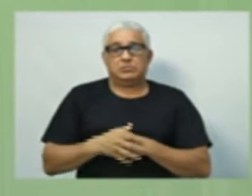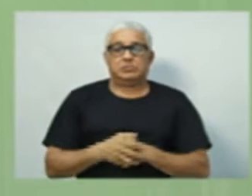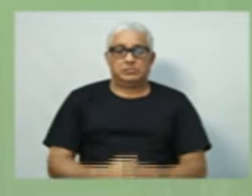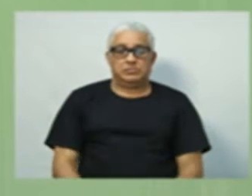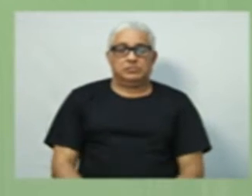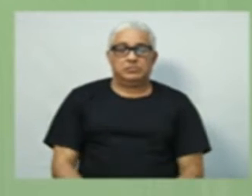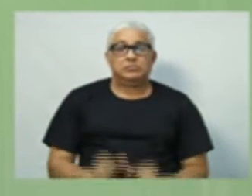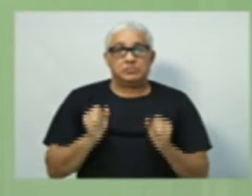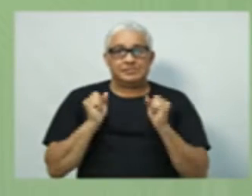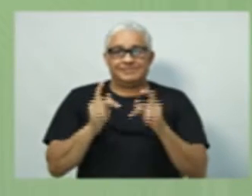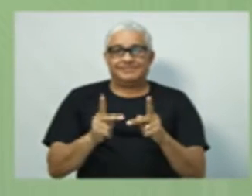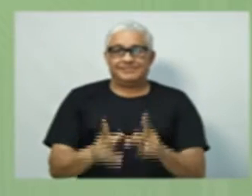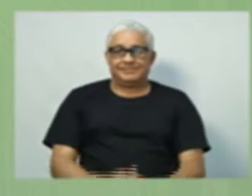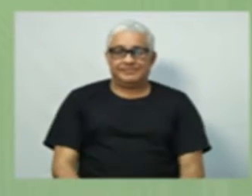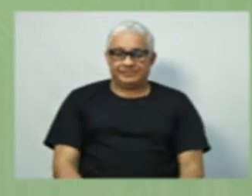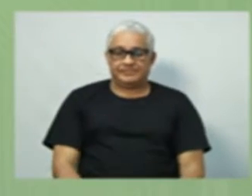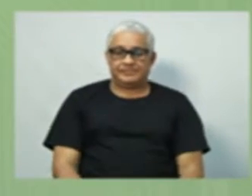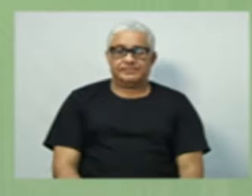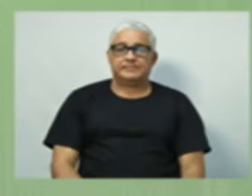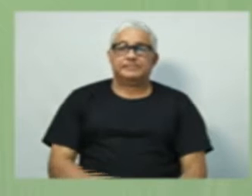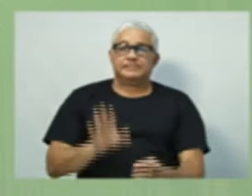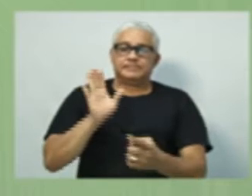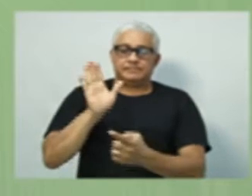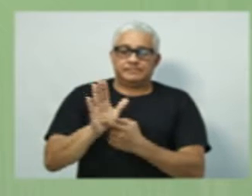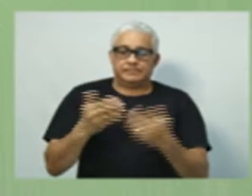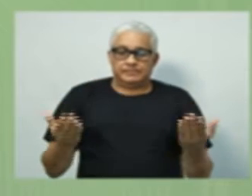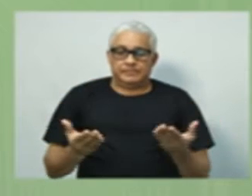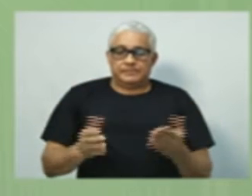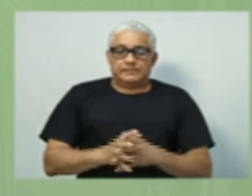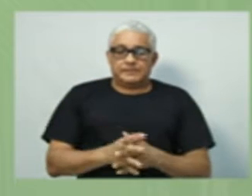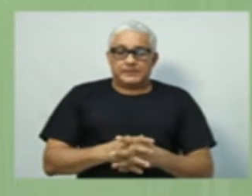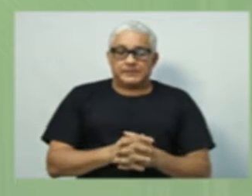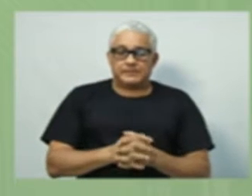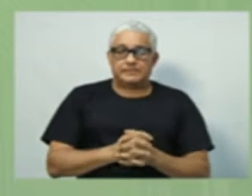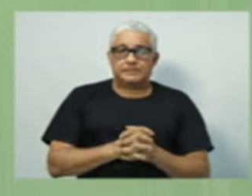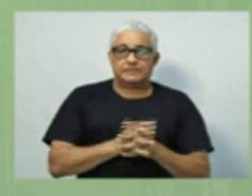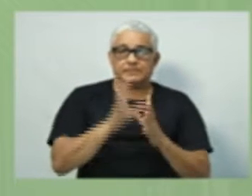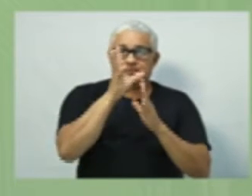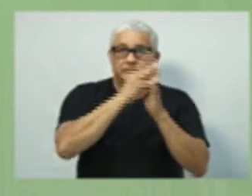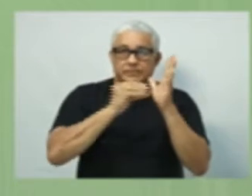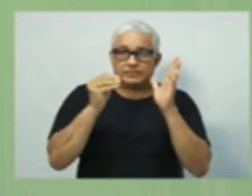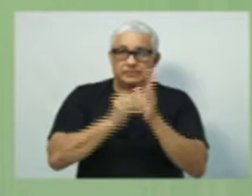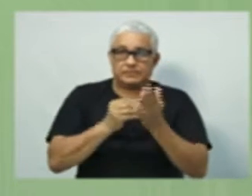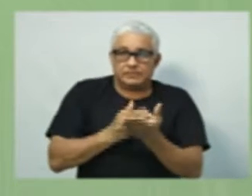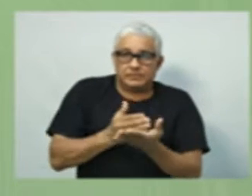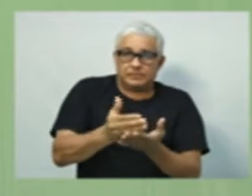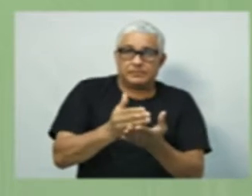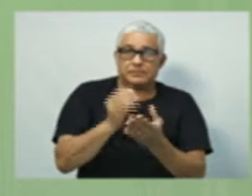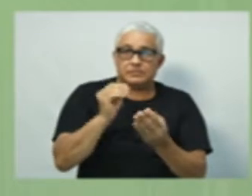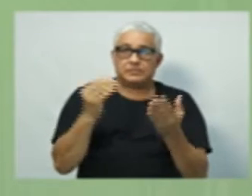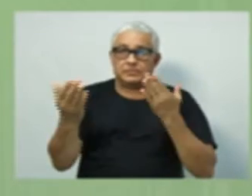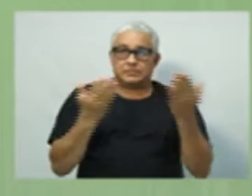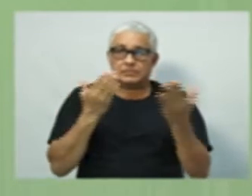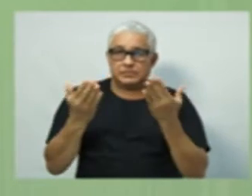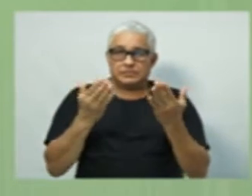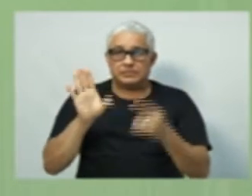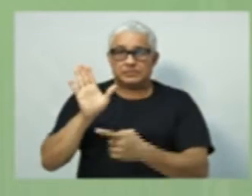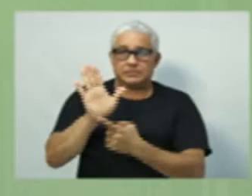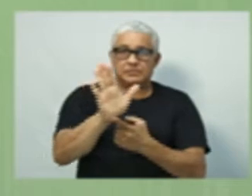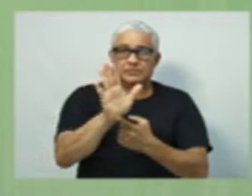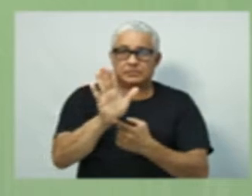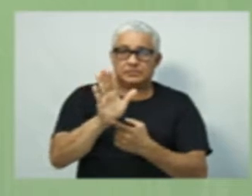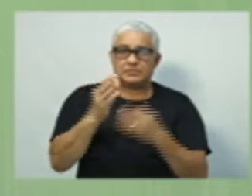ok falamos sobre as demonstrações agora vão fazer uma abordagem inicial sobre a análise das demonstrações que